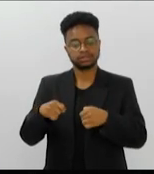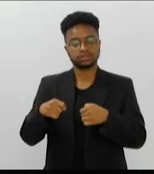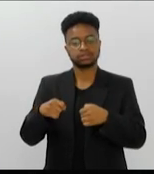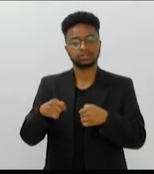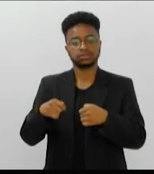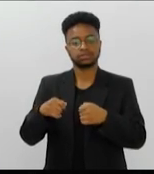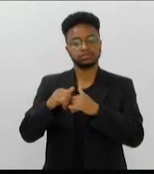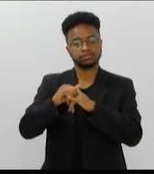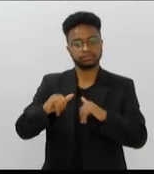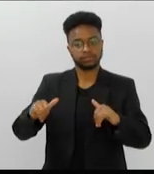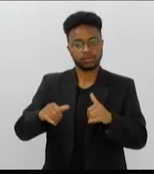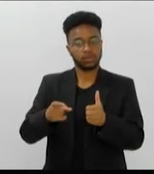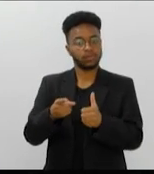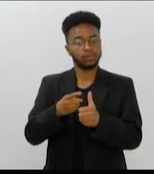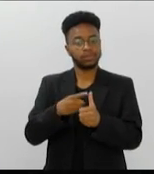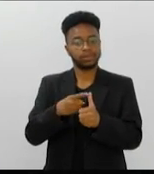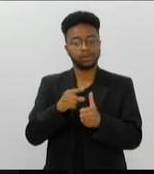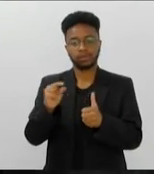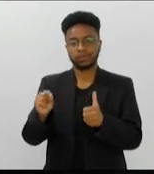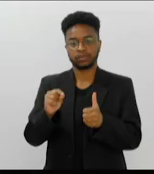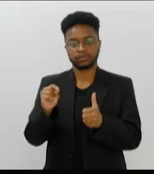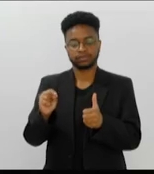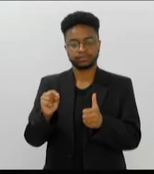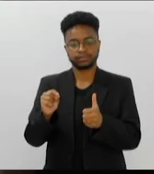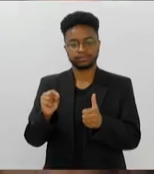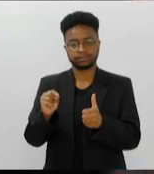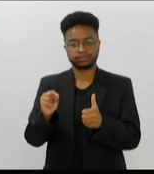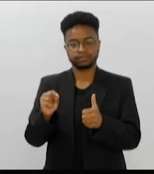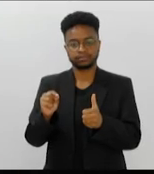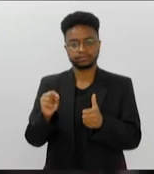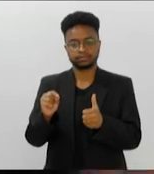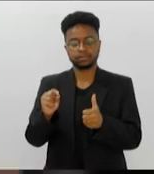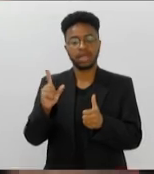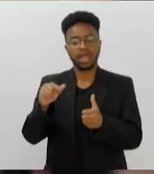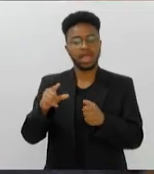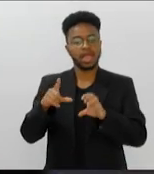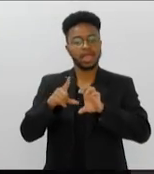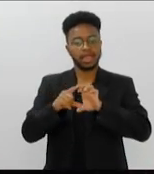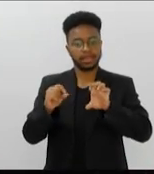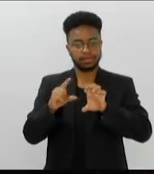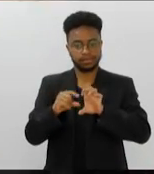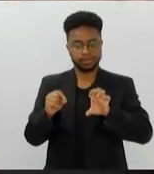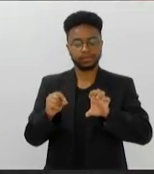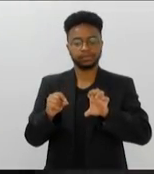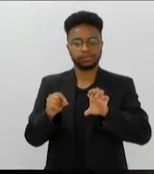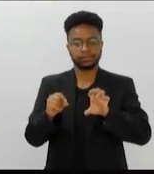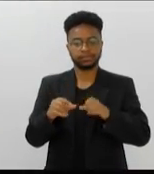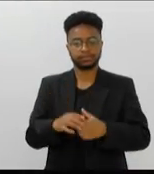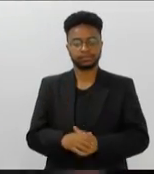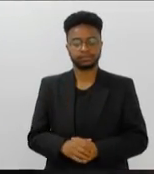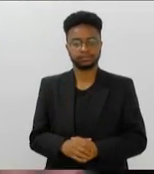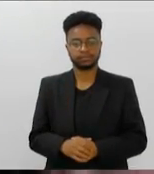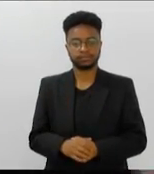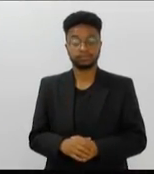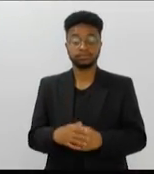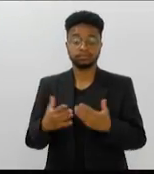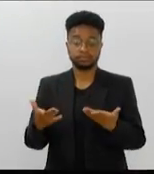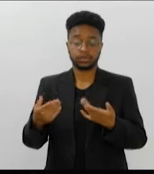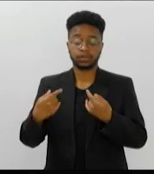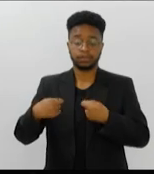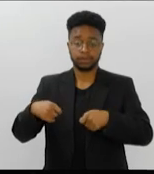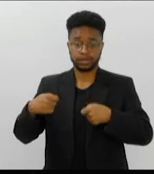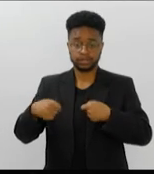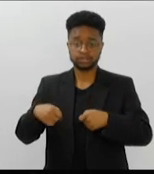O primeiro deles é a questão do empreendedorismo. É necessário